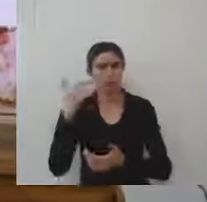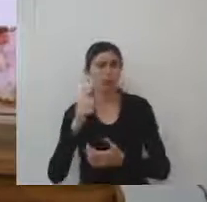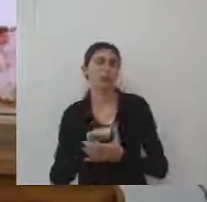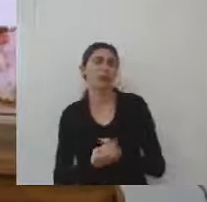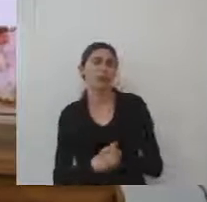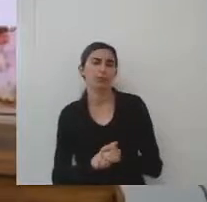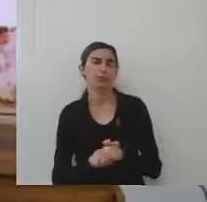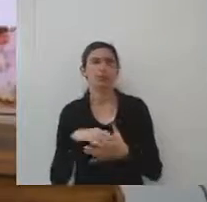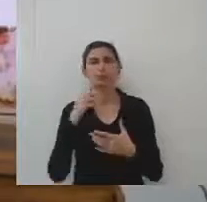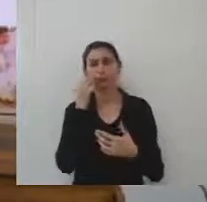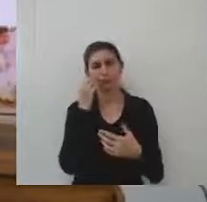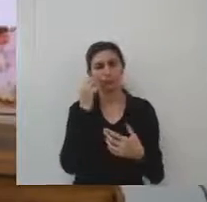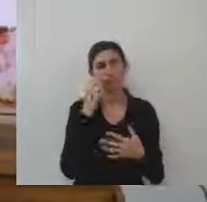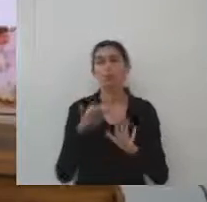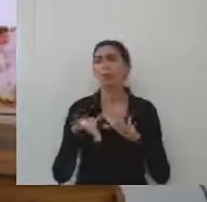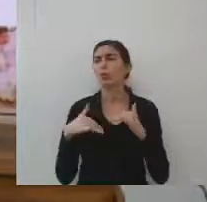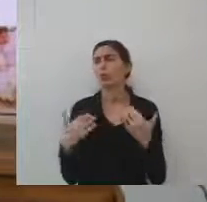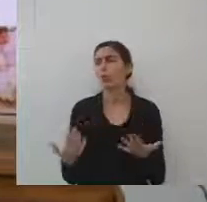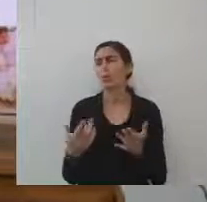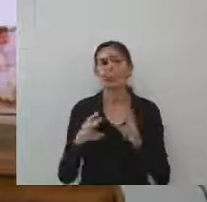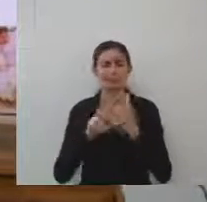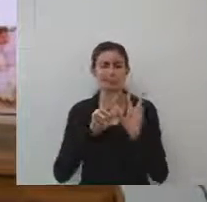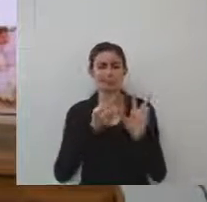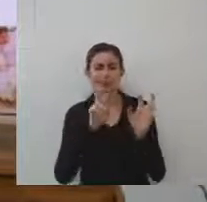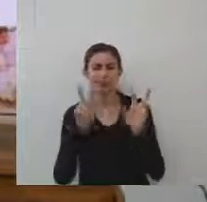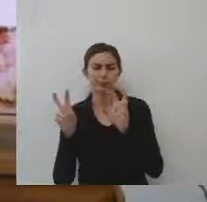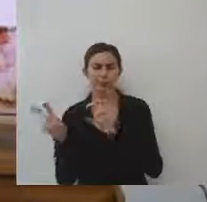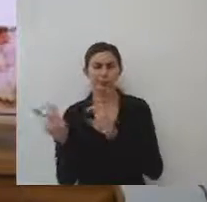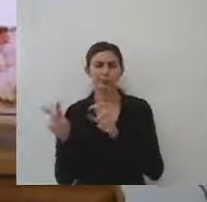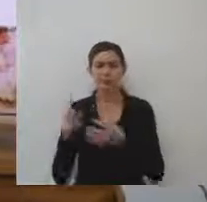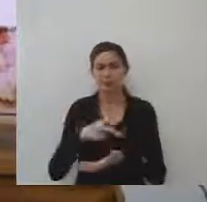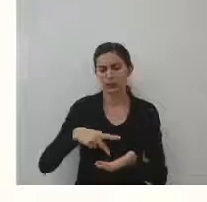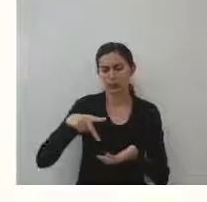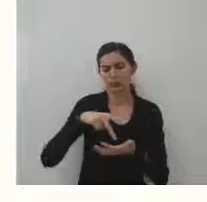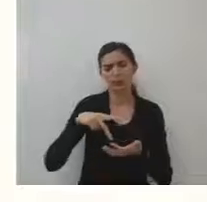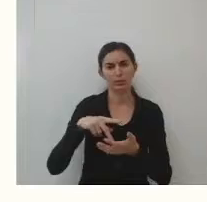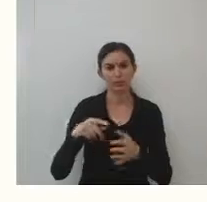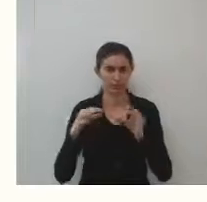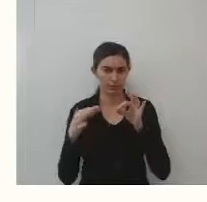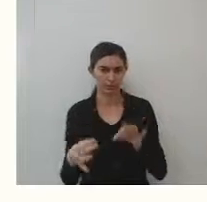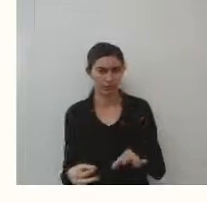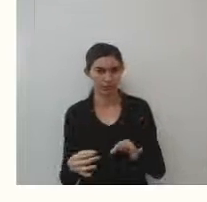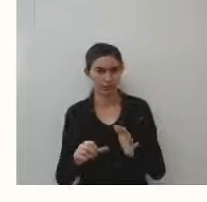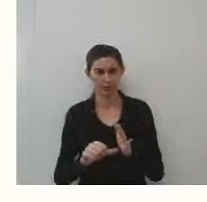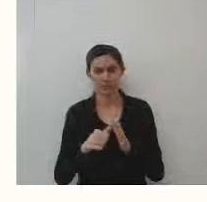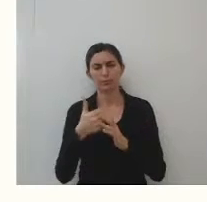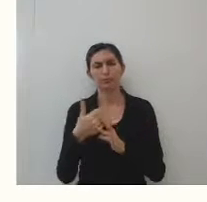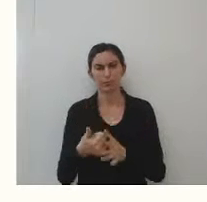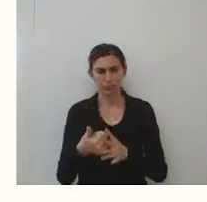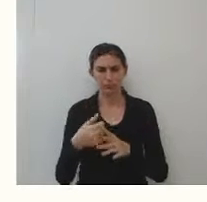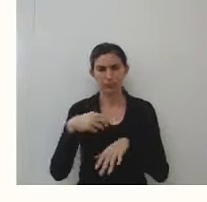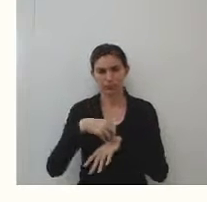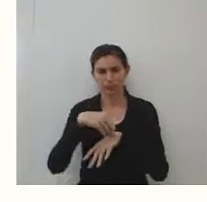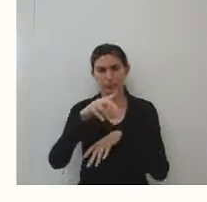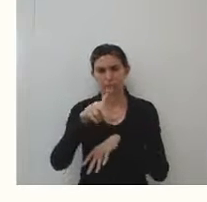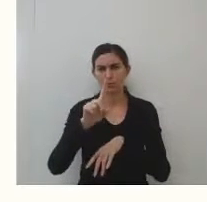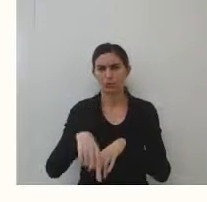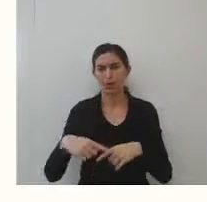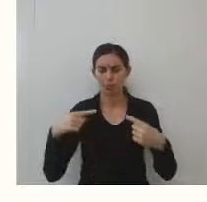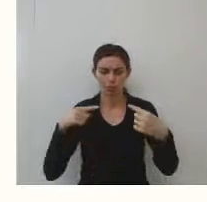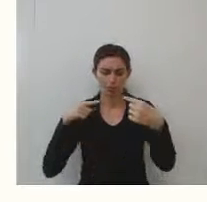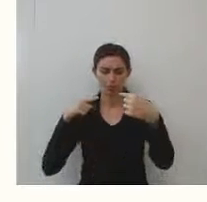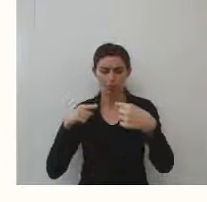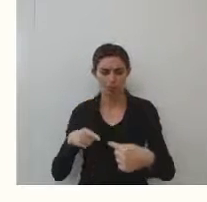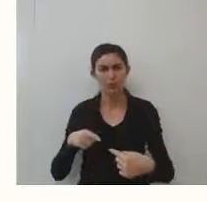Vamos lá ver quais são os contextos da dança, tá certo? O primeiro contexto que eu trouxe é a